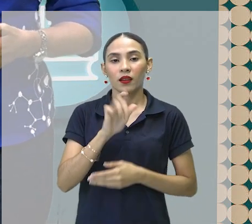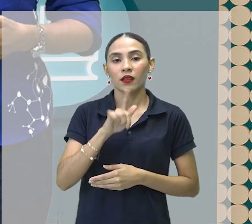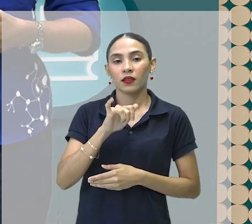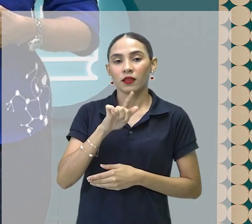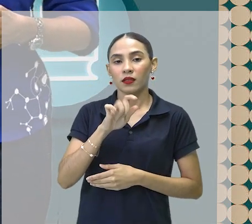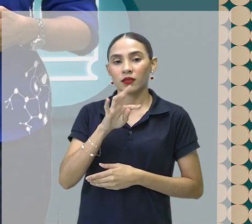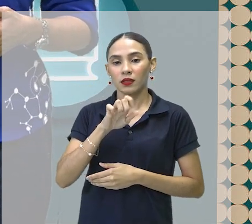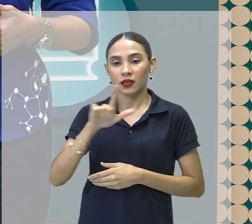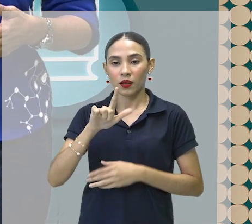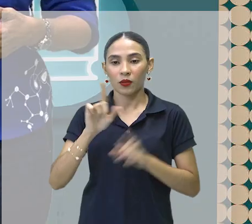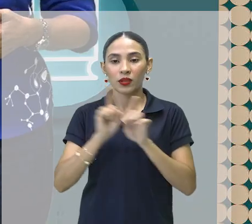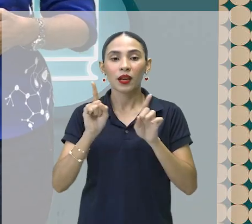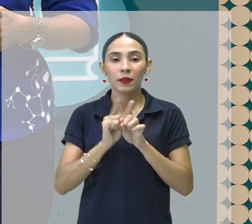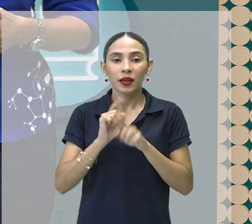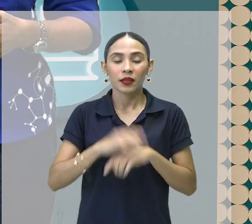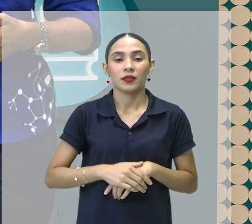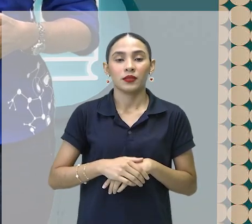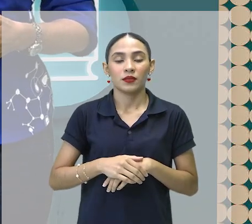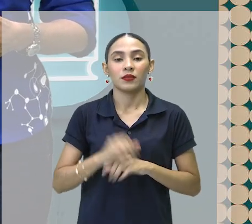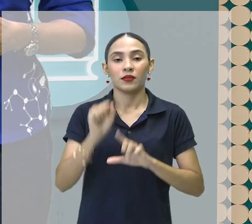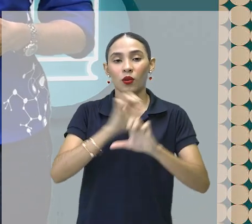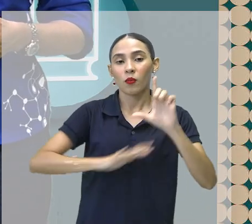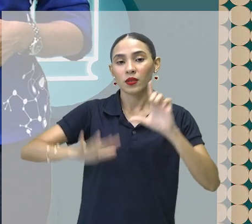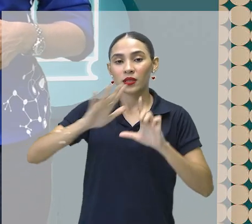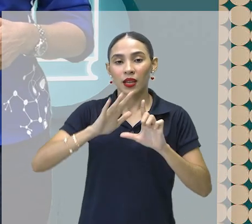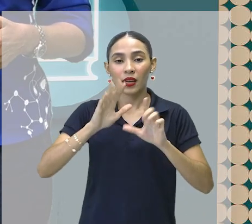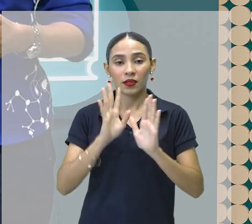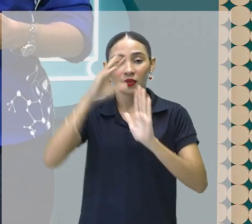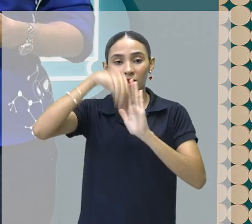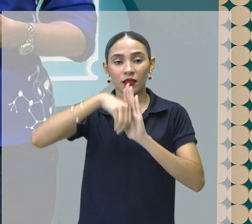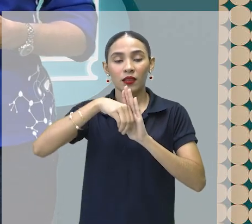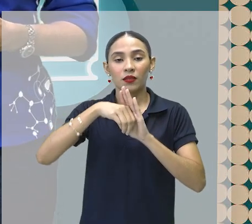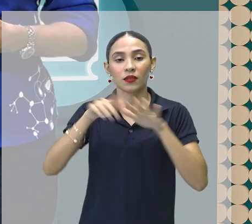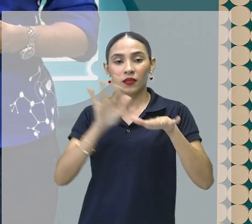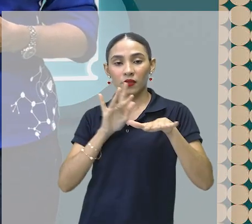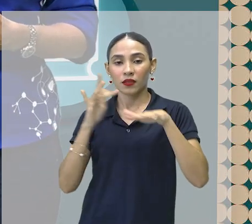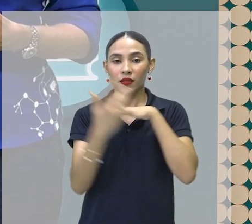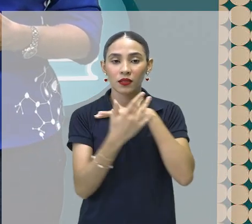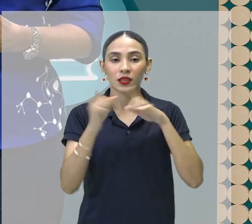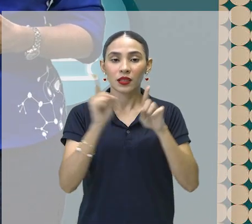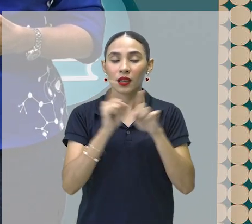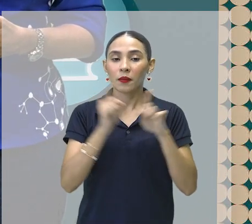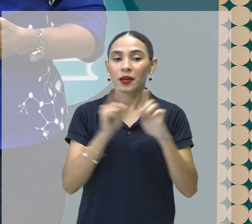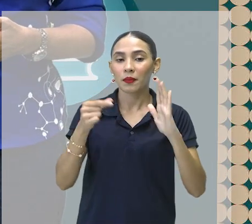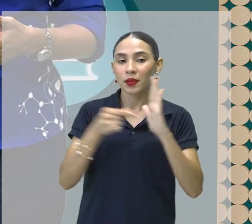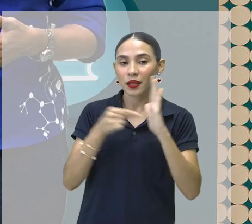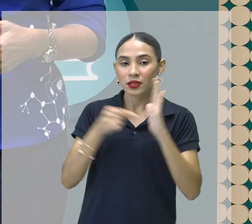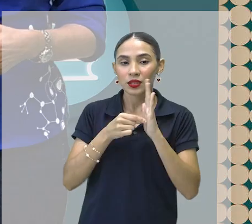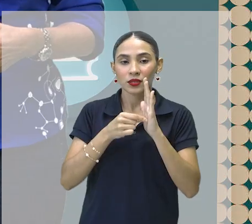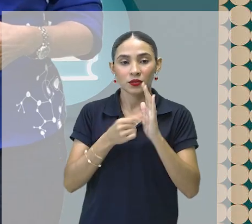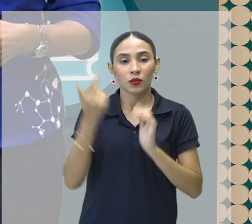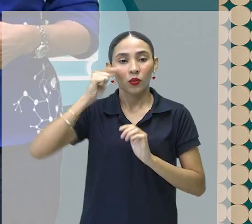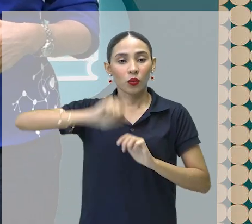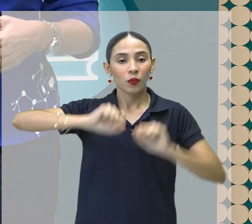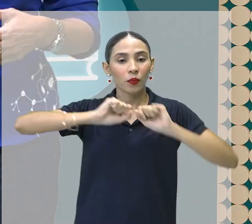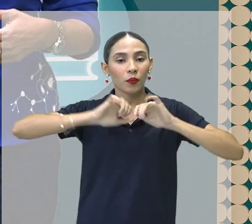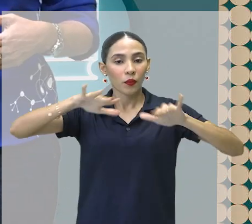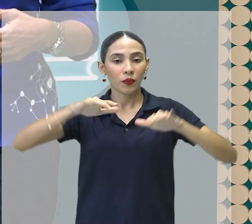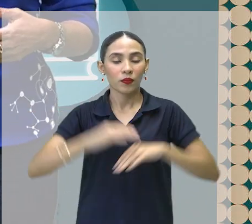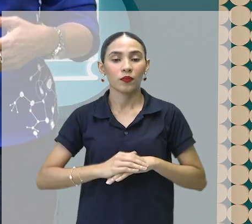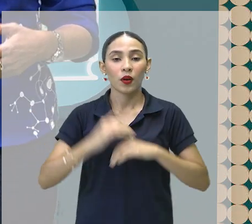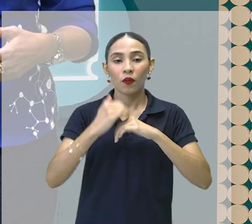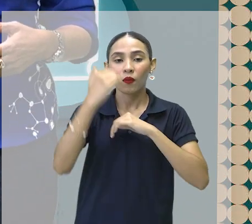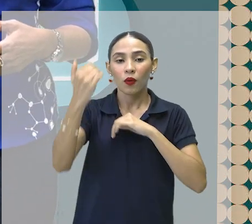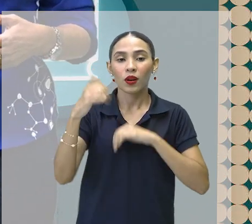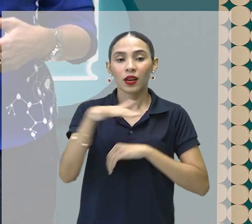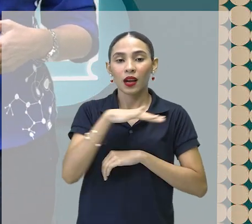As obras são amplamente compartilhadas nas redes sociais e plataformas digitais, alcançando o público fora